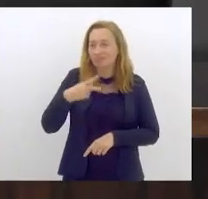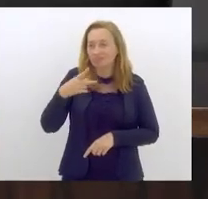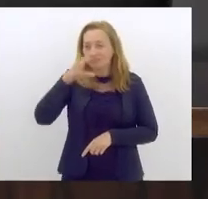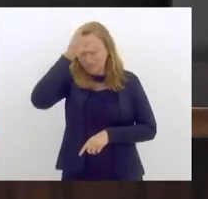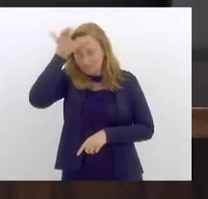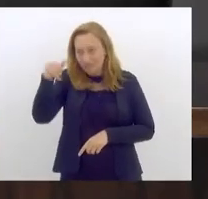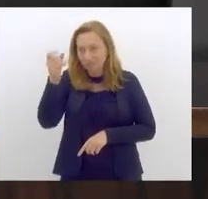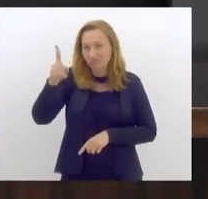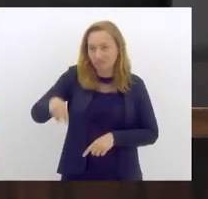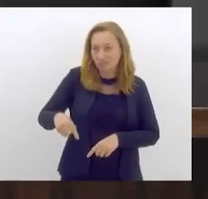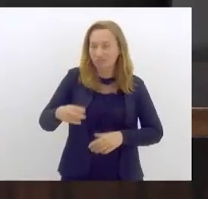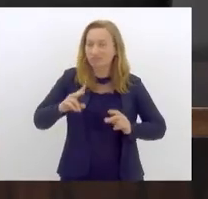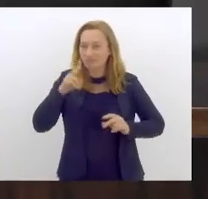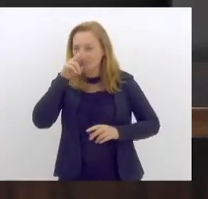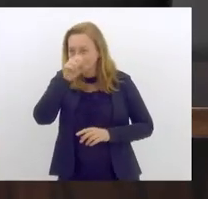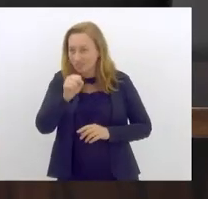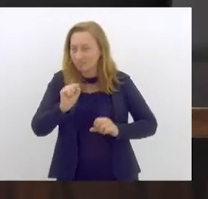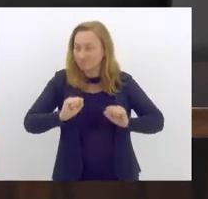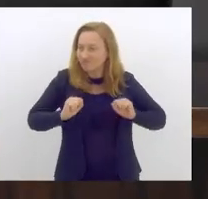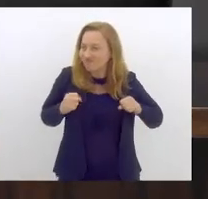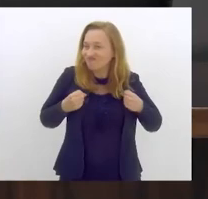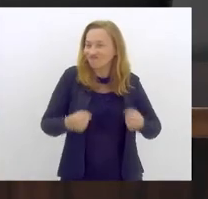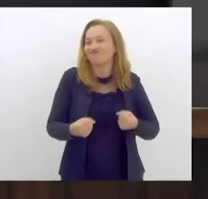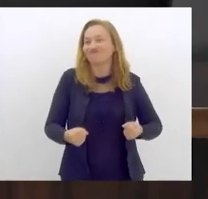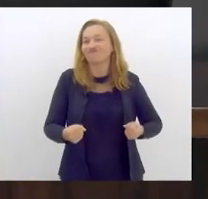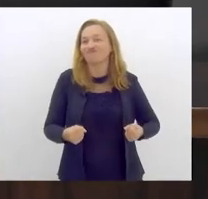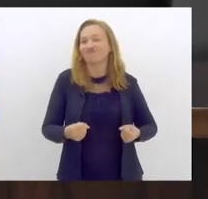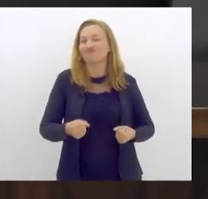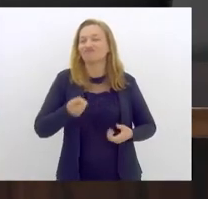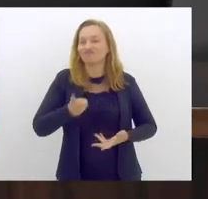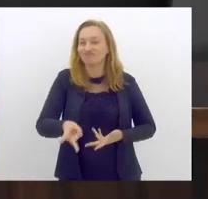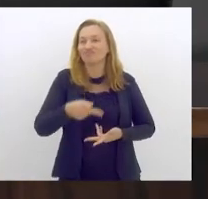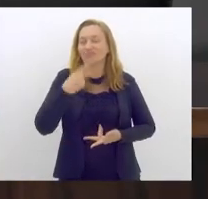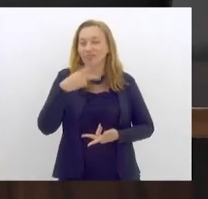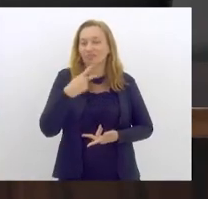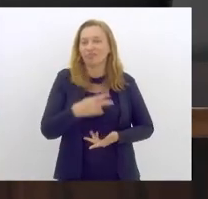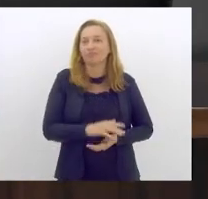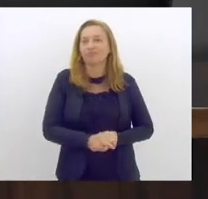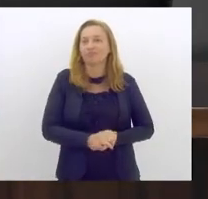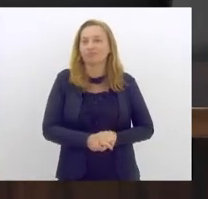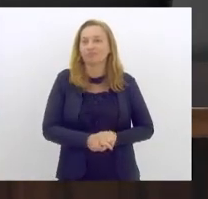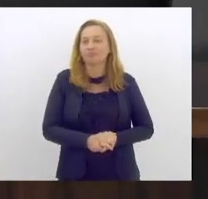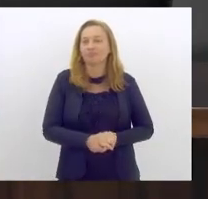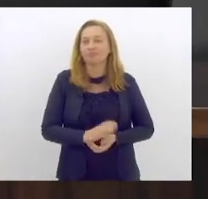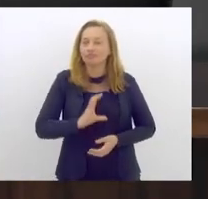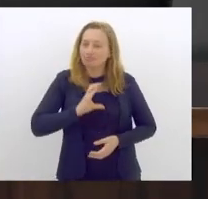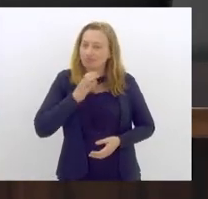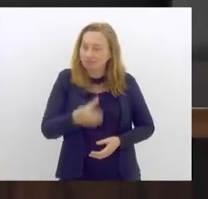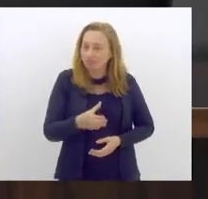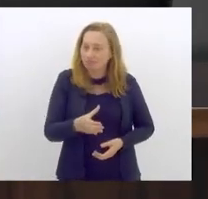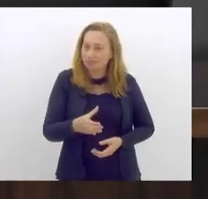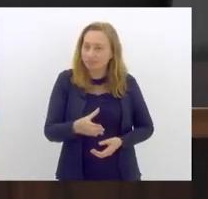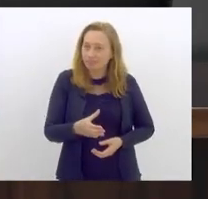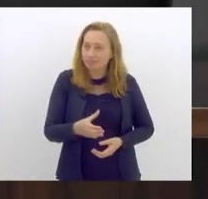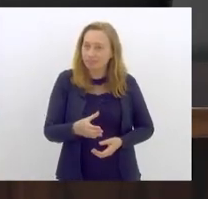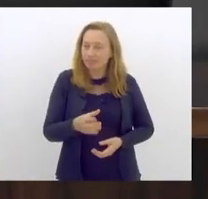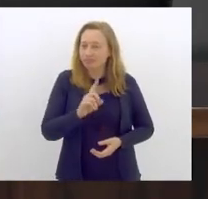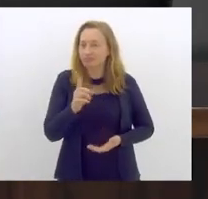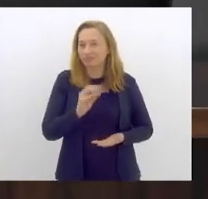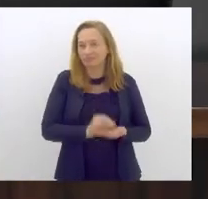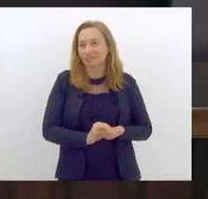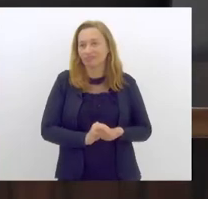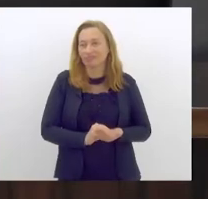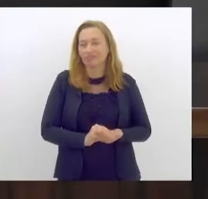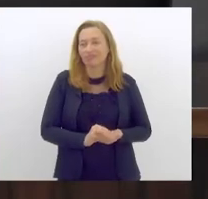muita força com muita garra e a gente sempre fala o seguinte coragem é que não nos falta